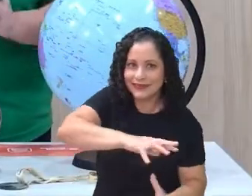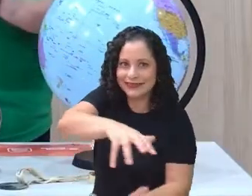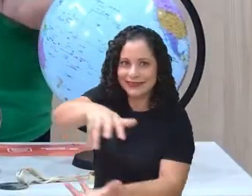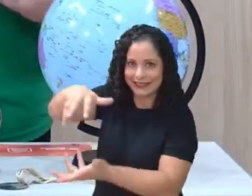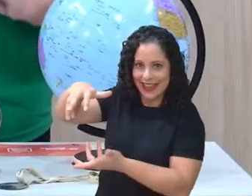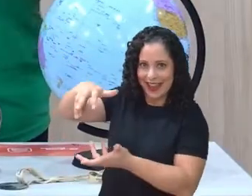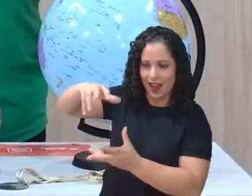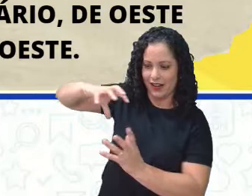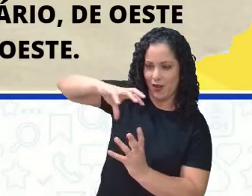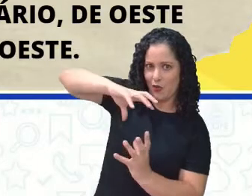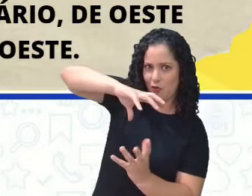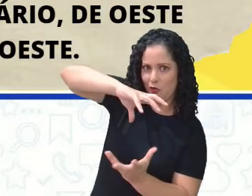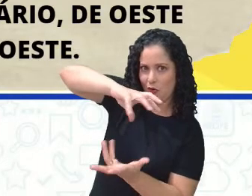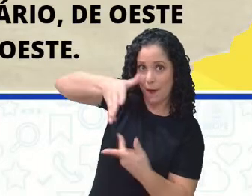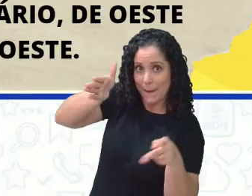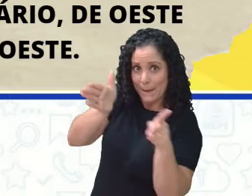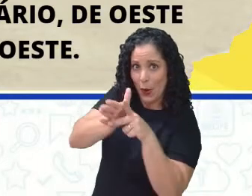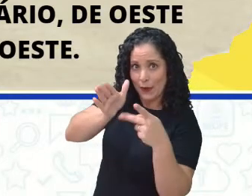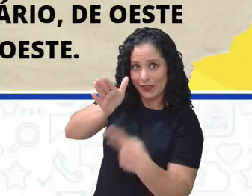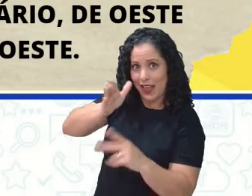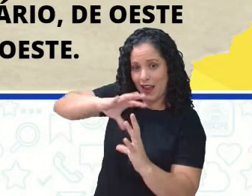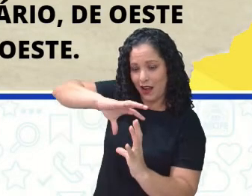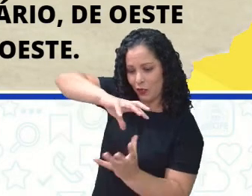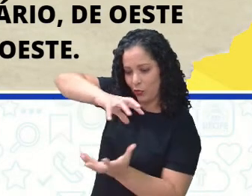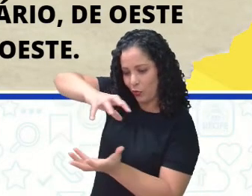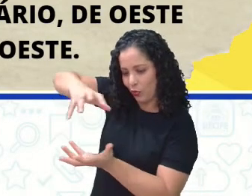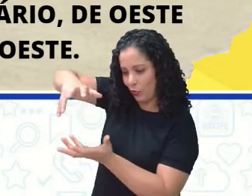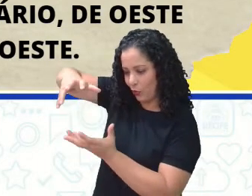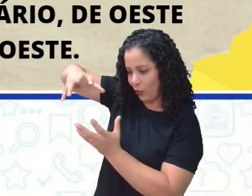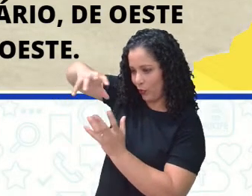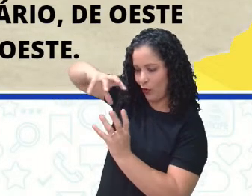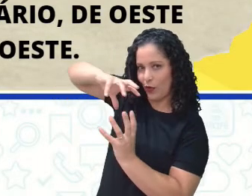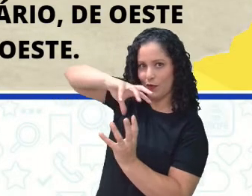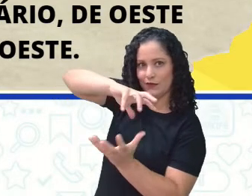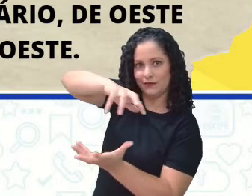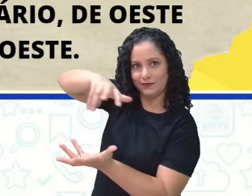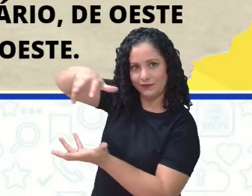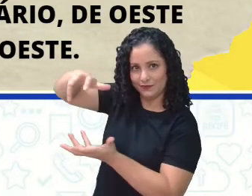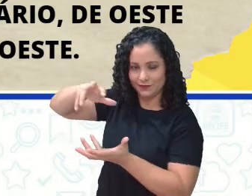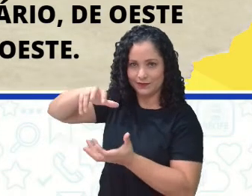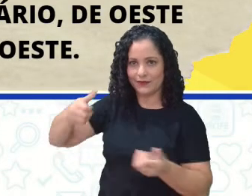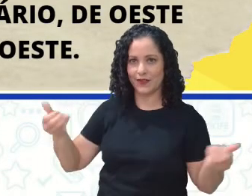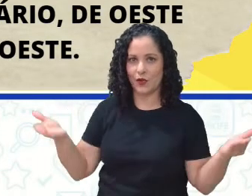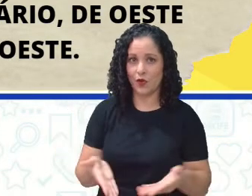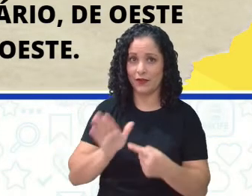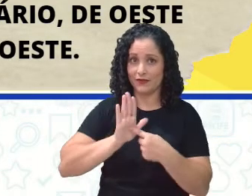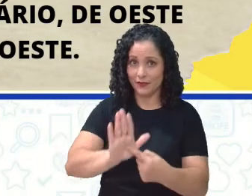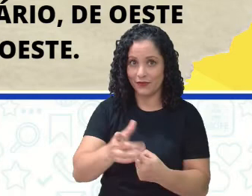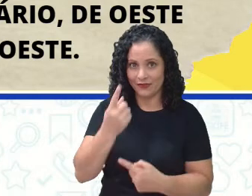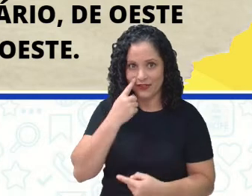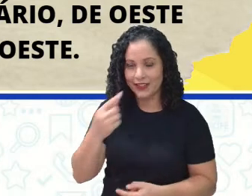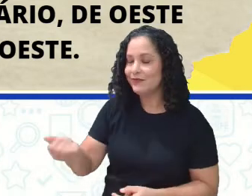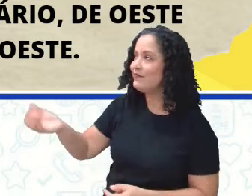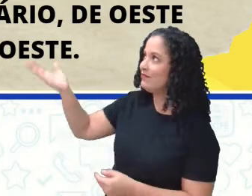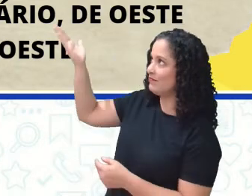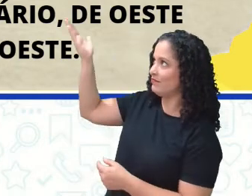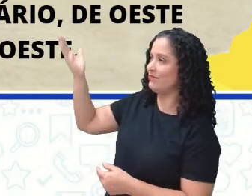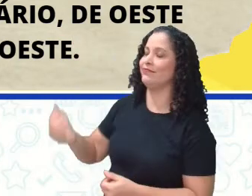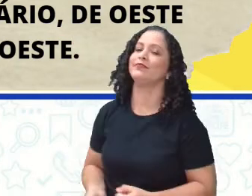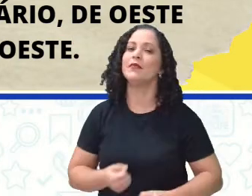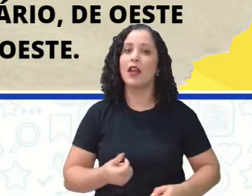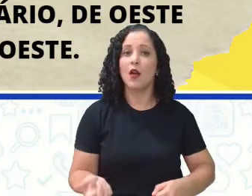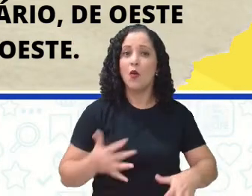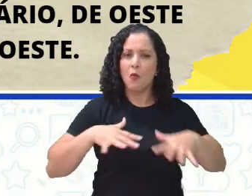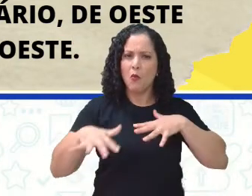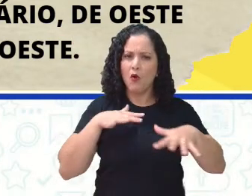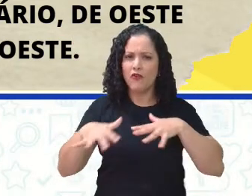movimento que a Terra faz em torno dela mesma. Olha a contribuição que eu trouxe aí para vocês. A rotação é o movimento que a Terra realiza